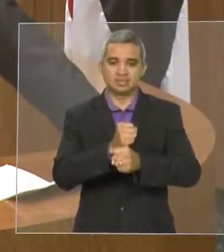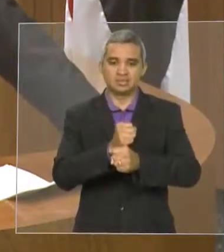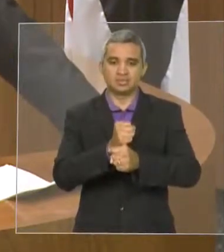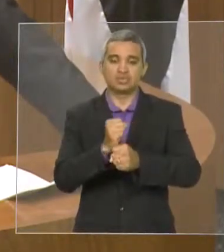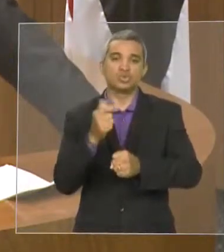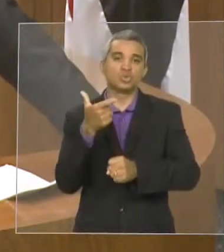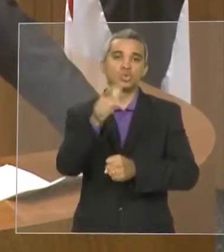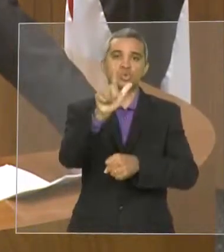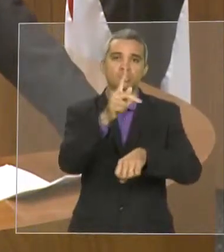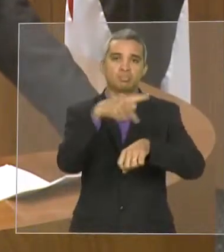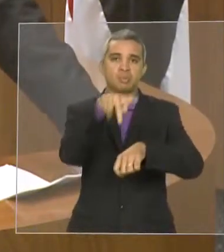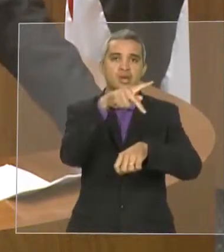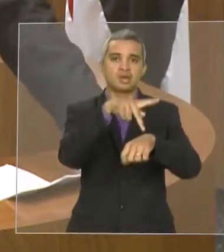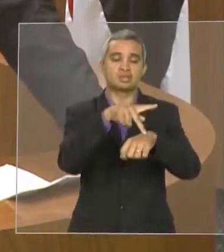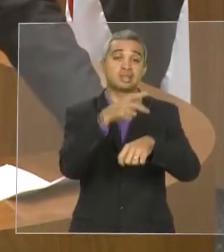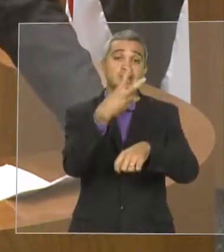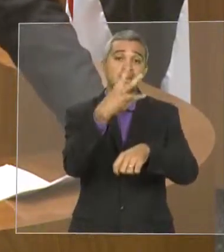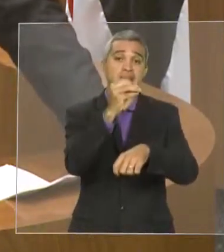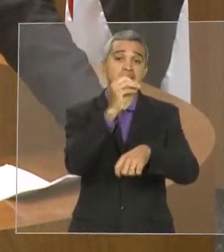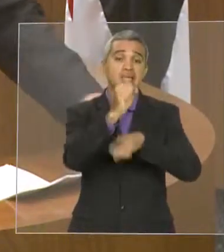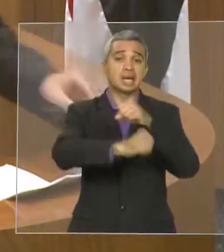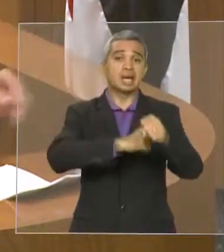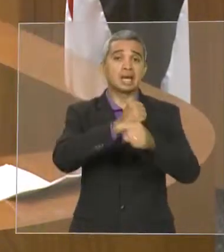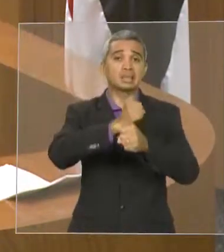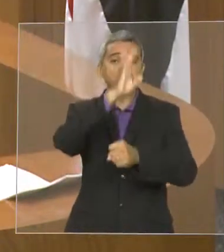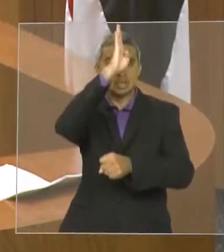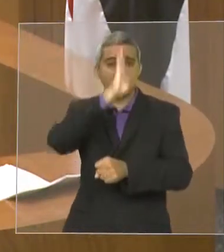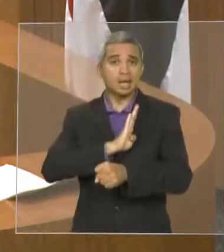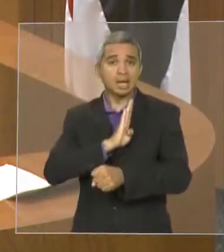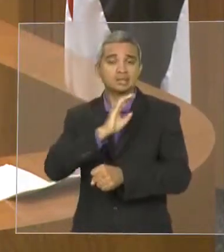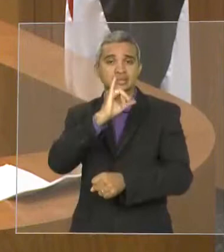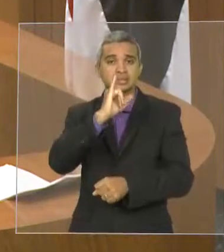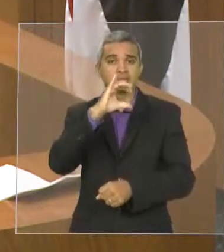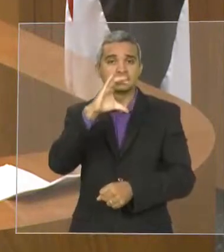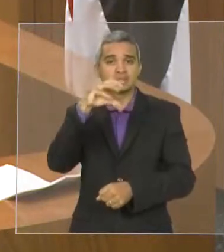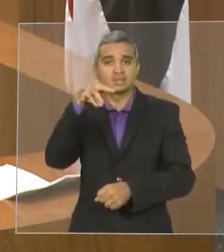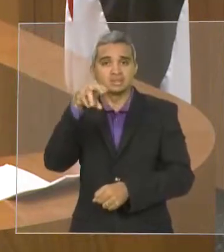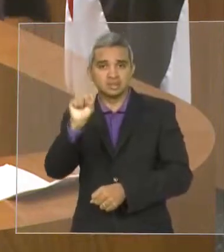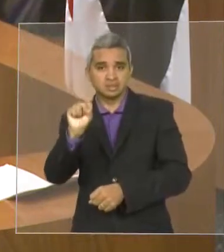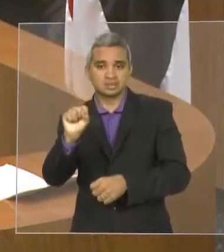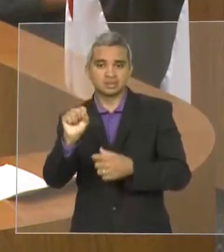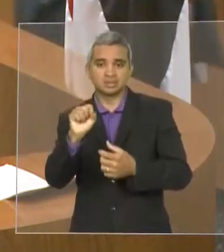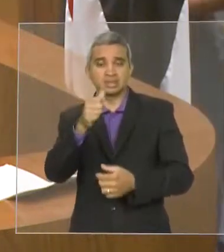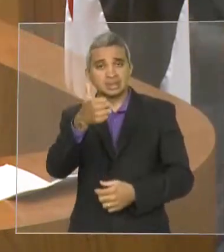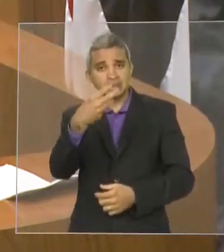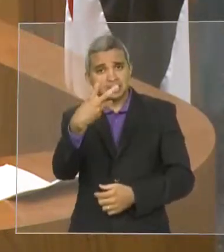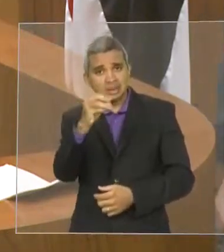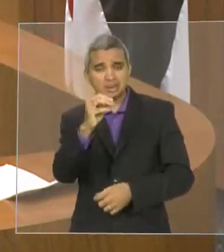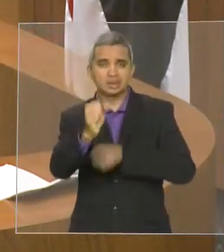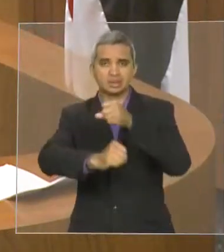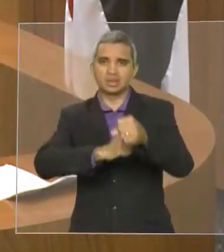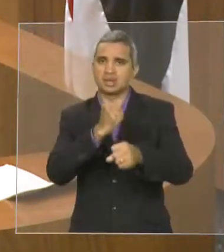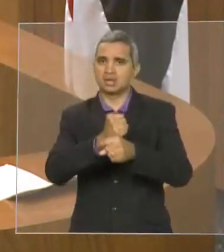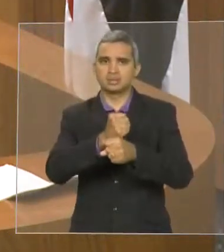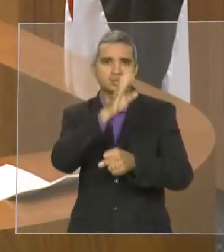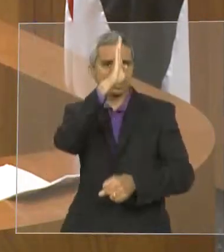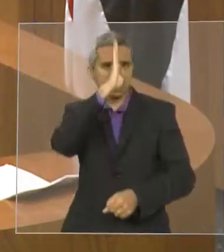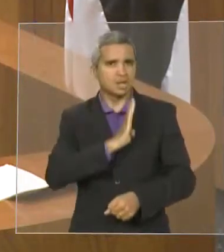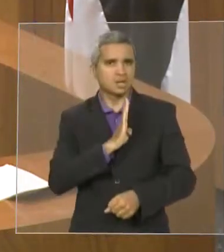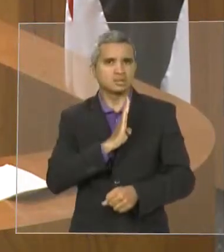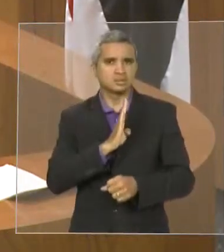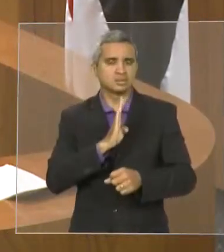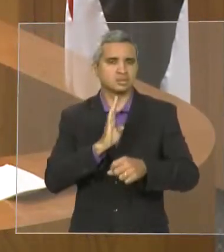países, deputada Nina Mello. Que estabeleceu 30 anos de incentivos de ICMS, deputada Nina Mello, para